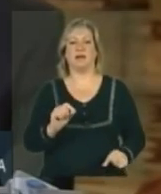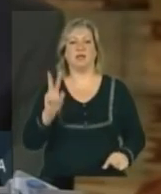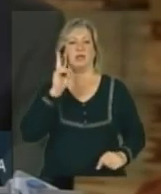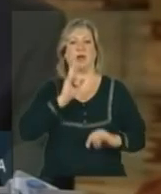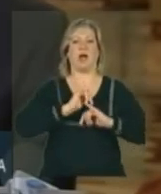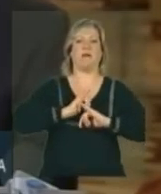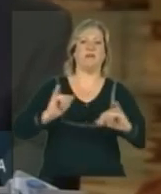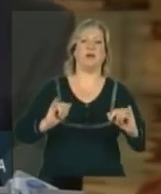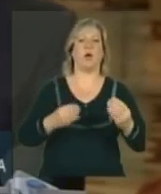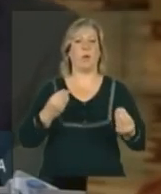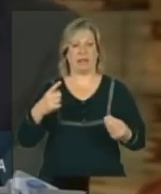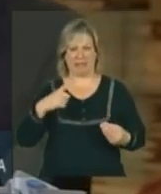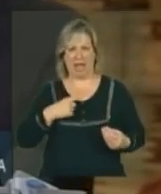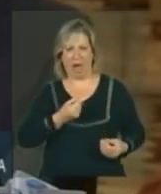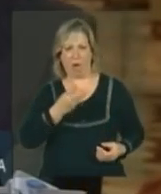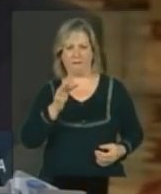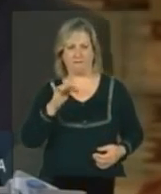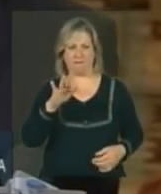assim dizer,